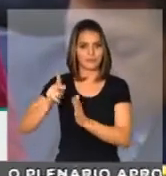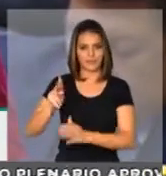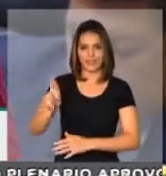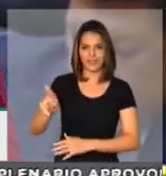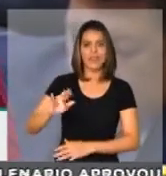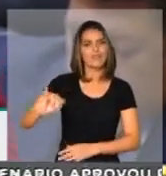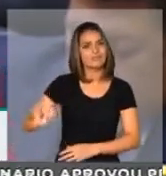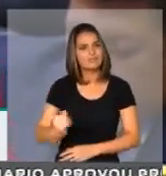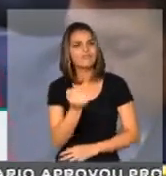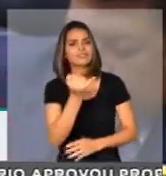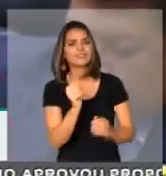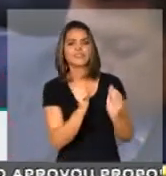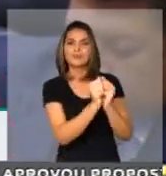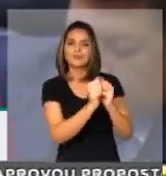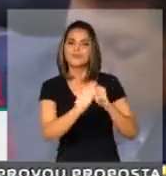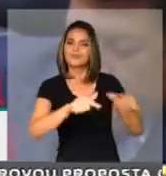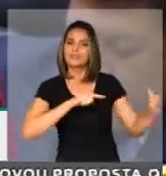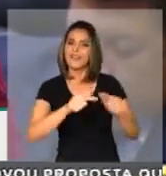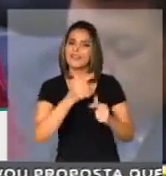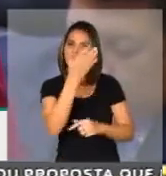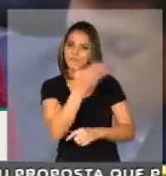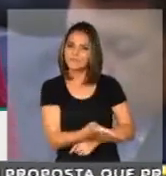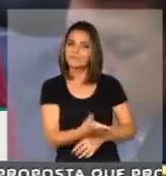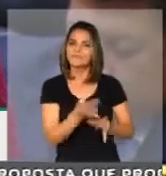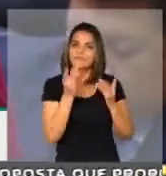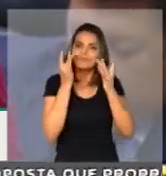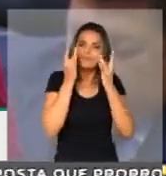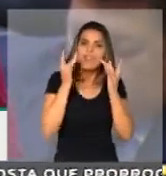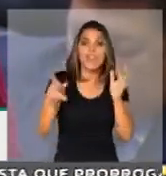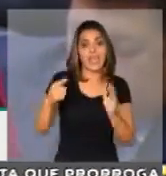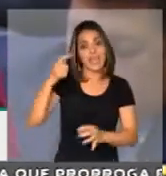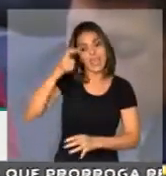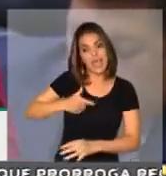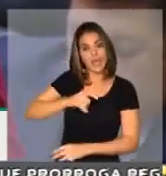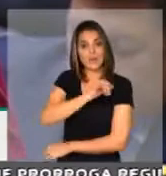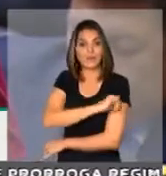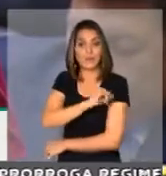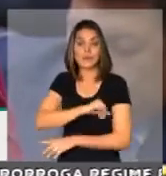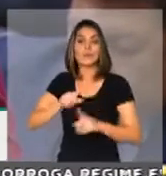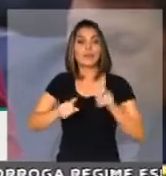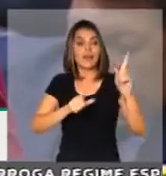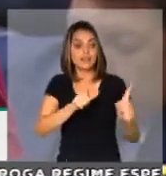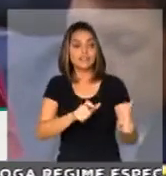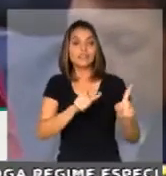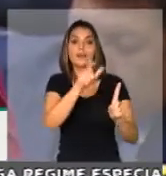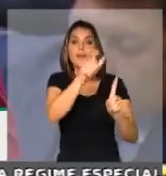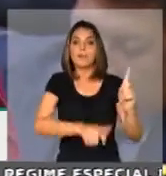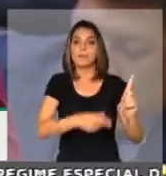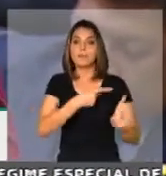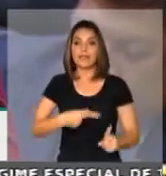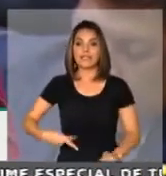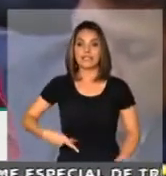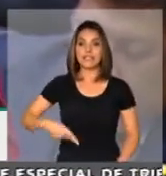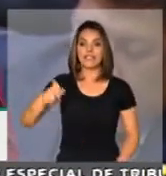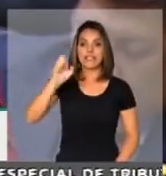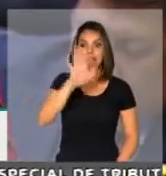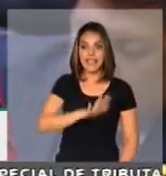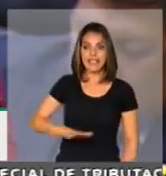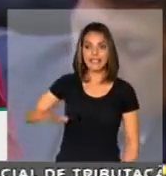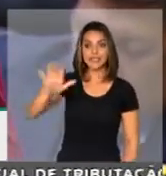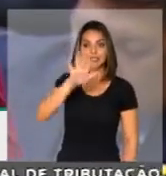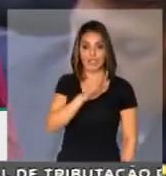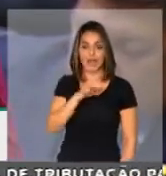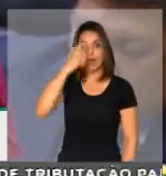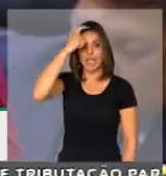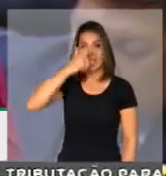de trabalhar com Vossa Excelência bem de perto, mesmo sendo do Rio de Janeiro, mas como presidente nacional do PRB Mulher, sei da